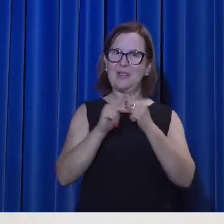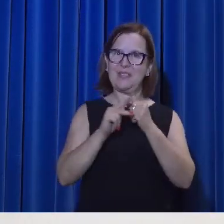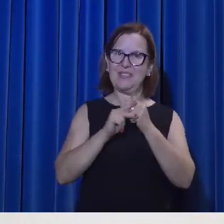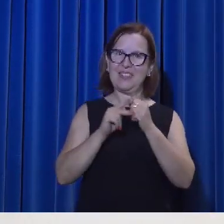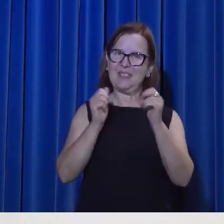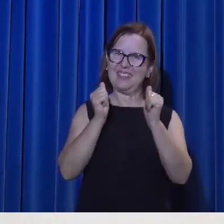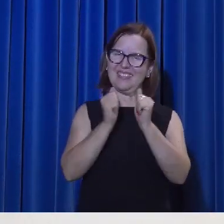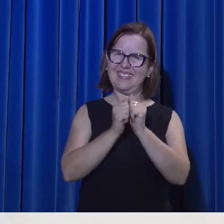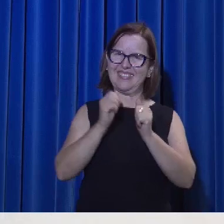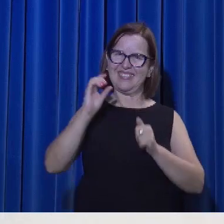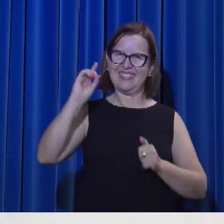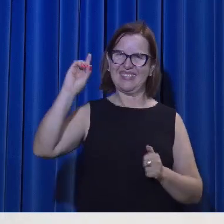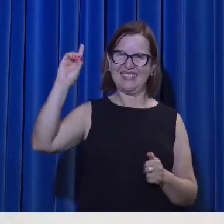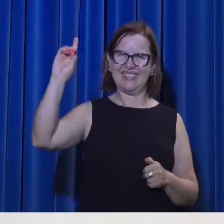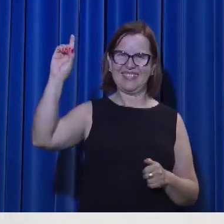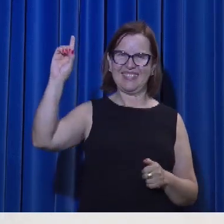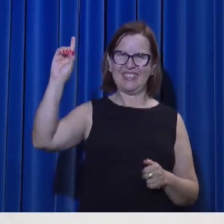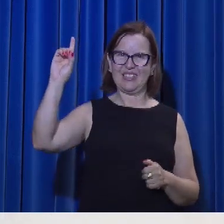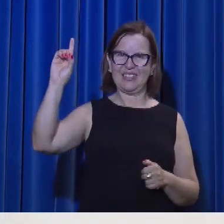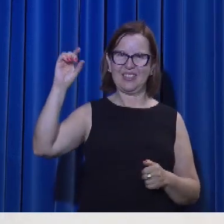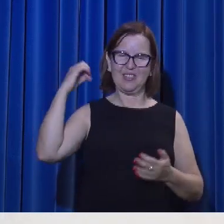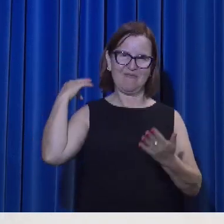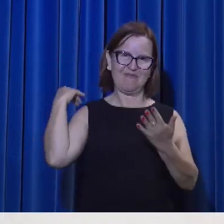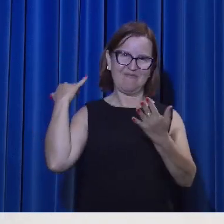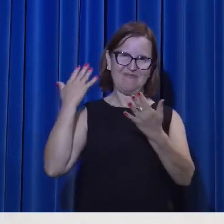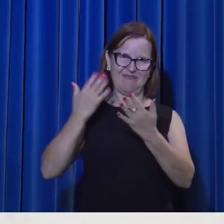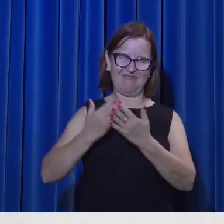com Deus no princípio.